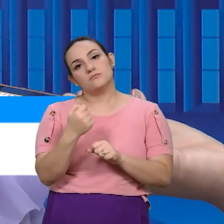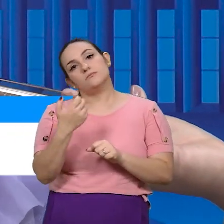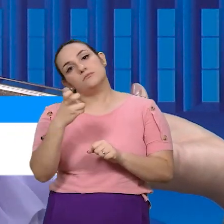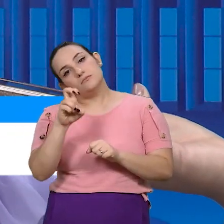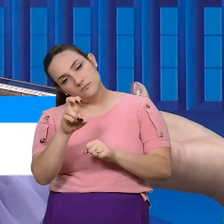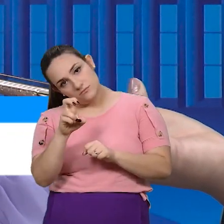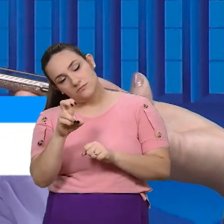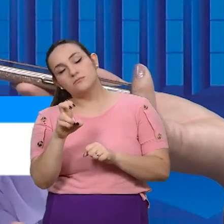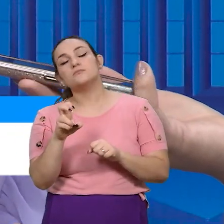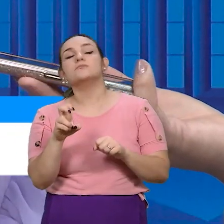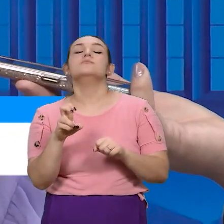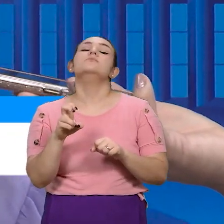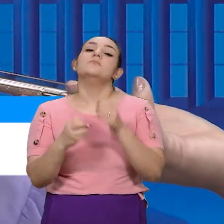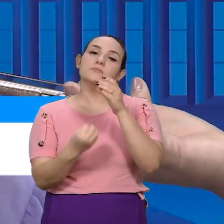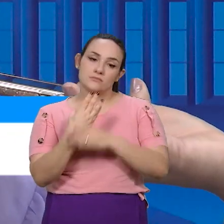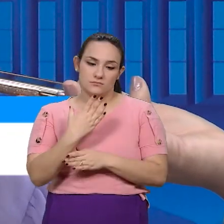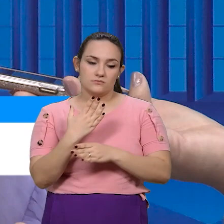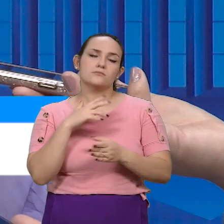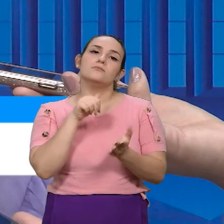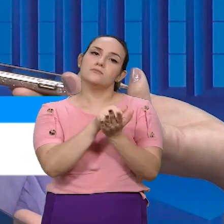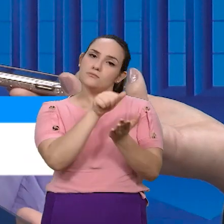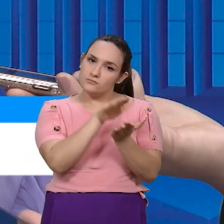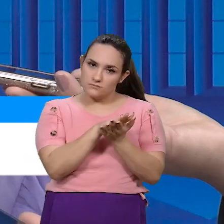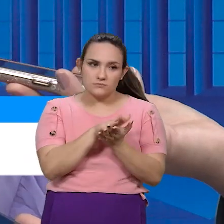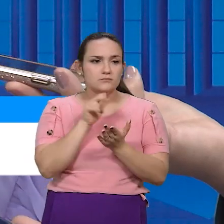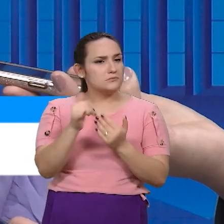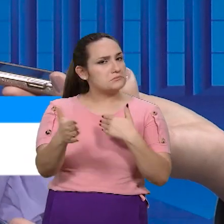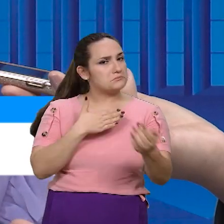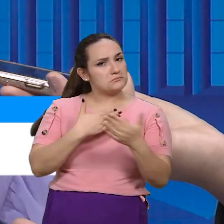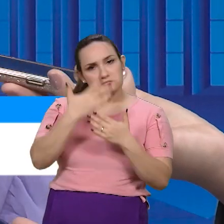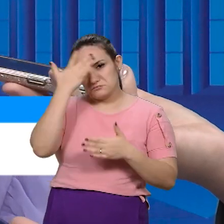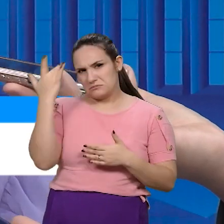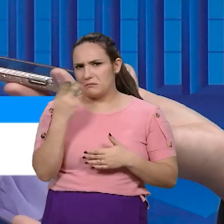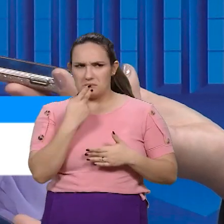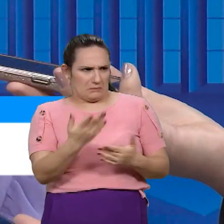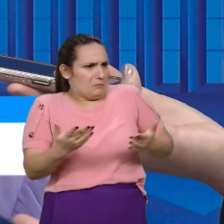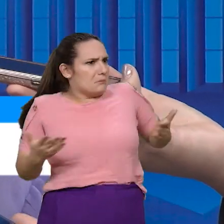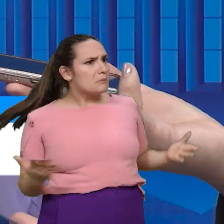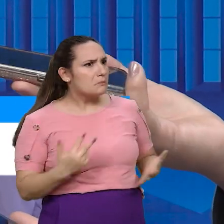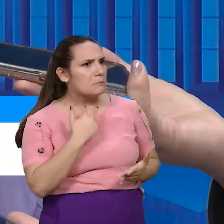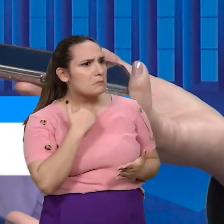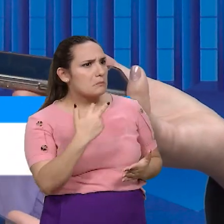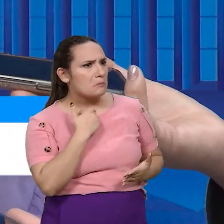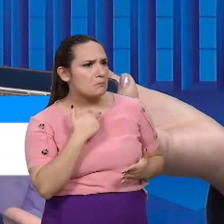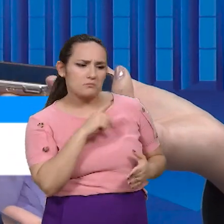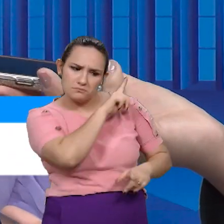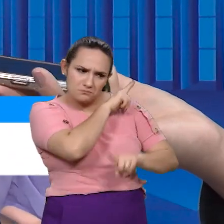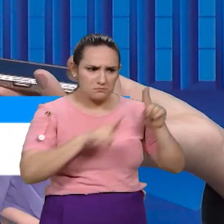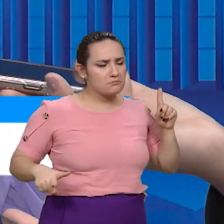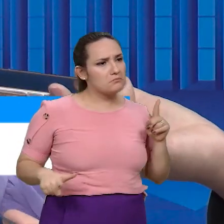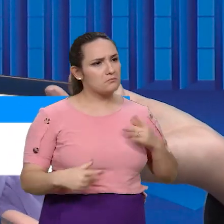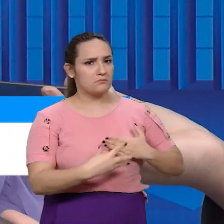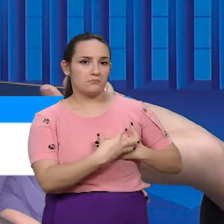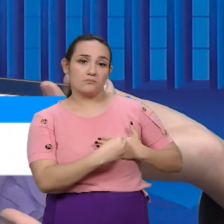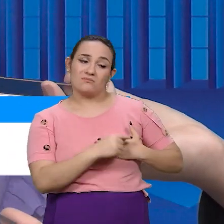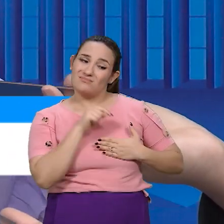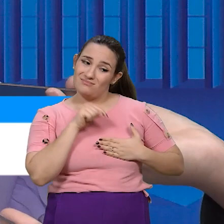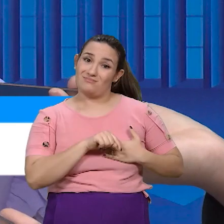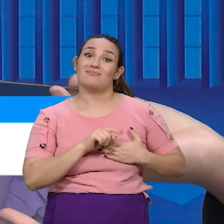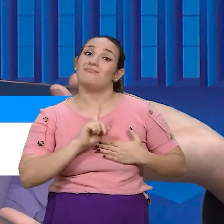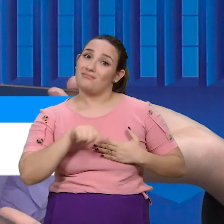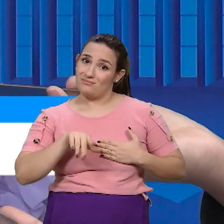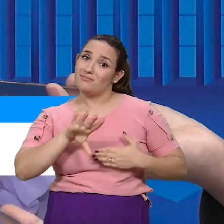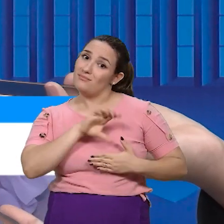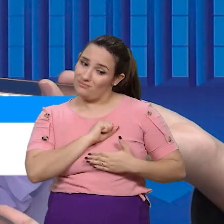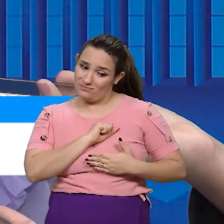2015, onde a gente criou a aplicação de multas a qualquer pessoa que constranger e impedir esse ato de